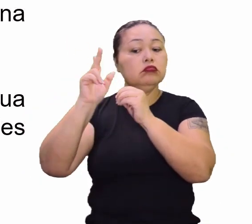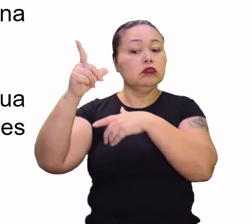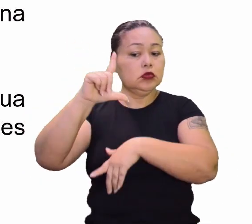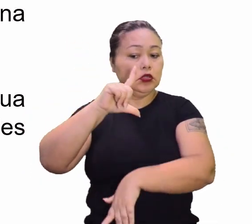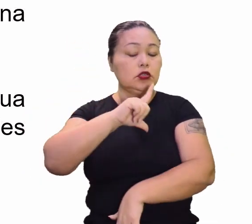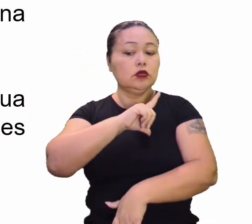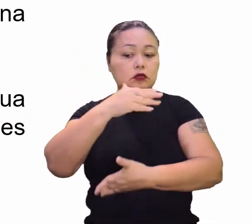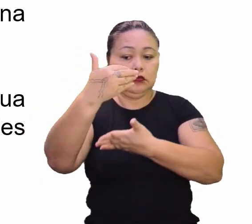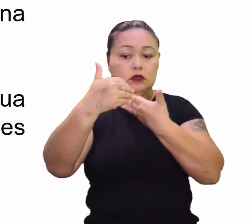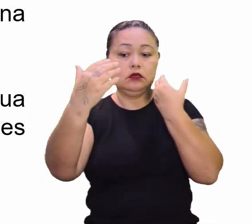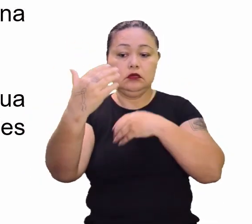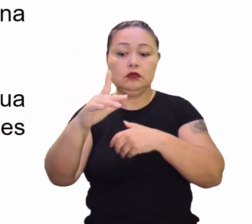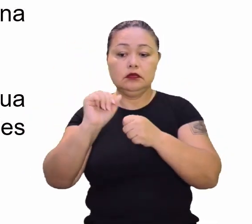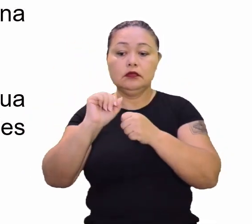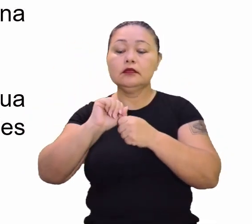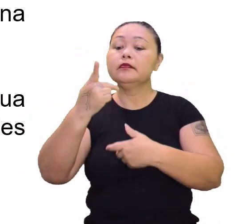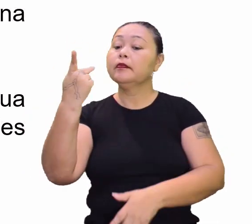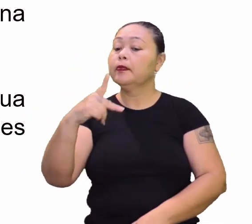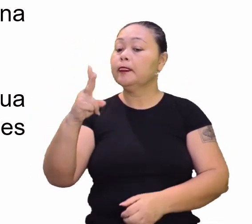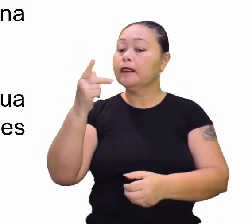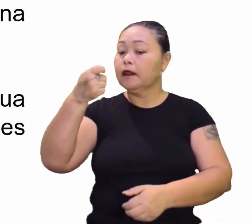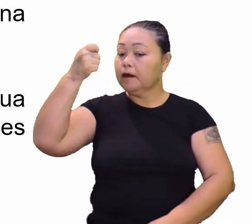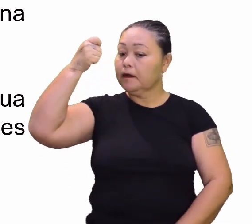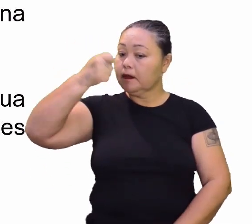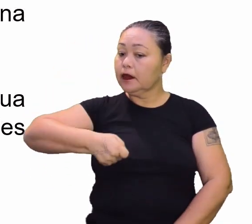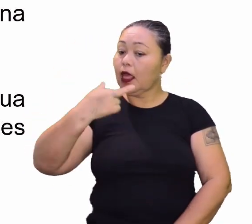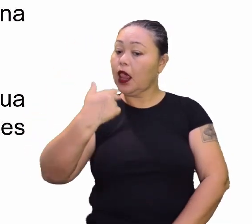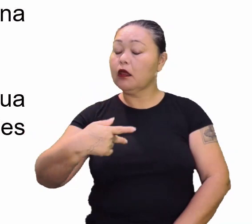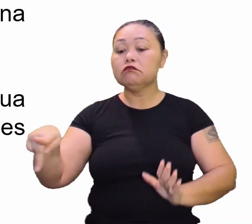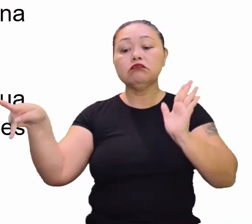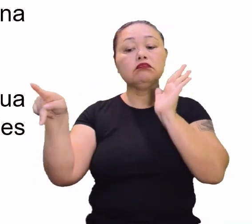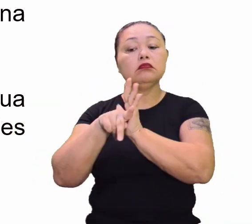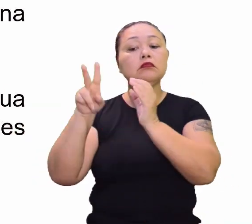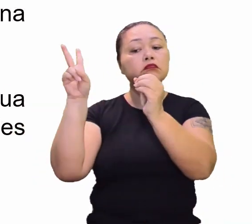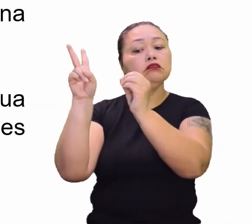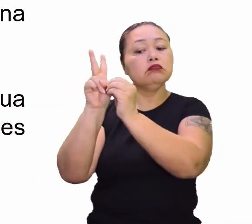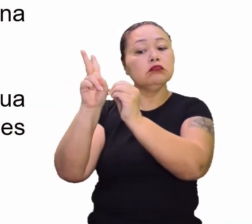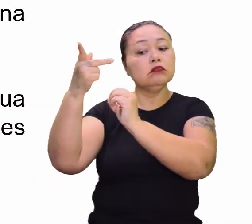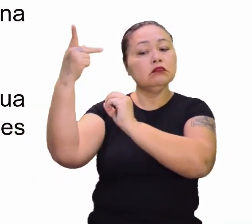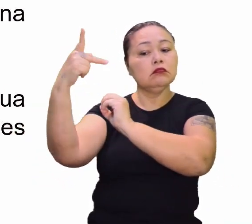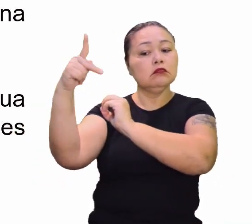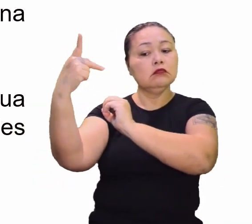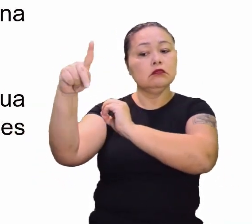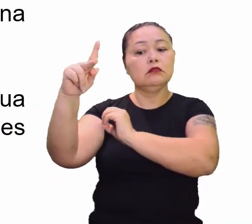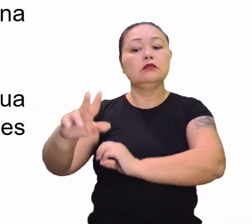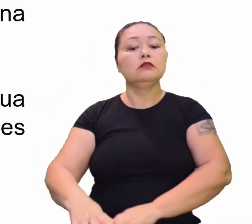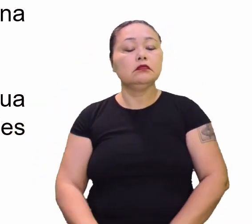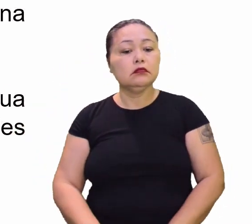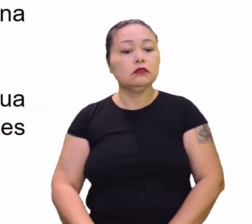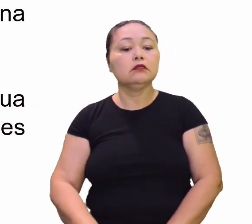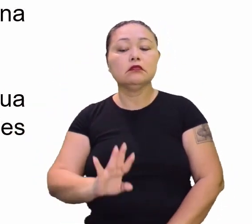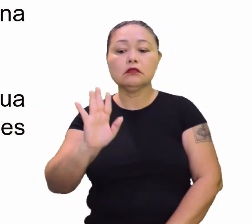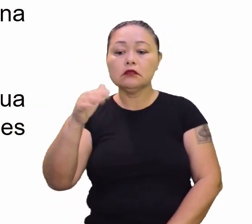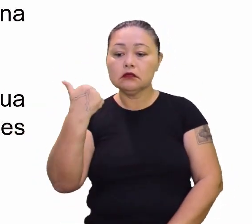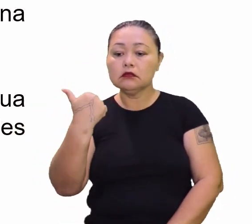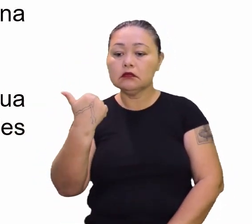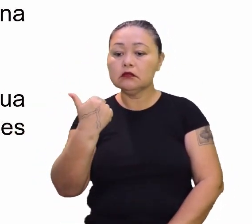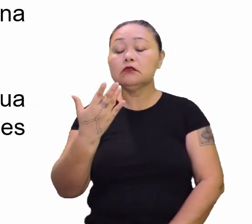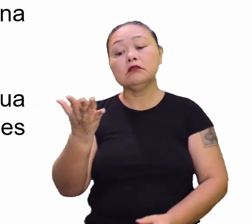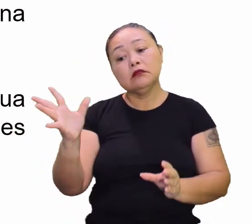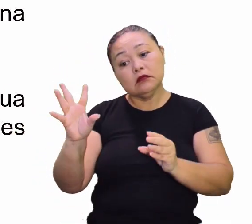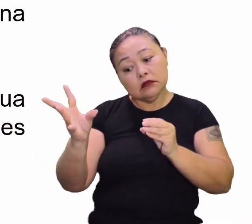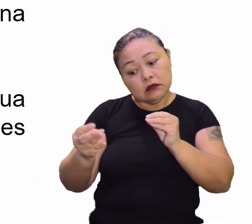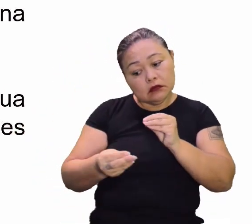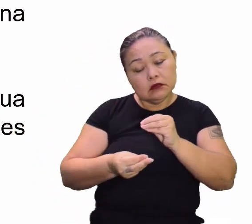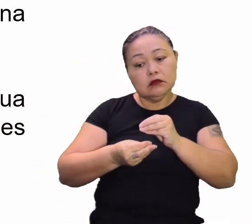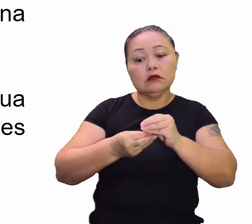concurso isso. Língua materna, ou Muito seja, bem. eles têm que aprender a língua deles. Exato. E com língua